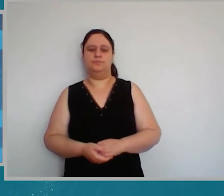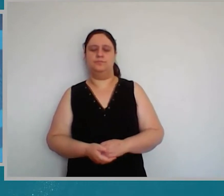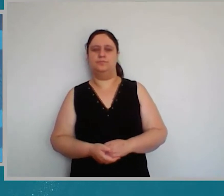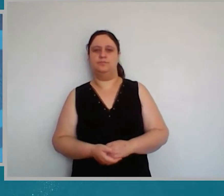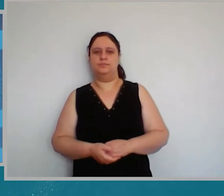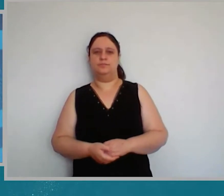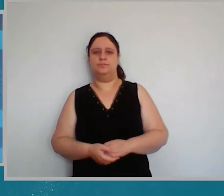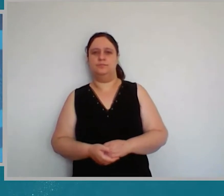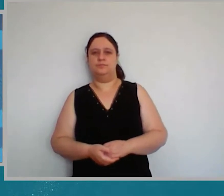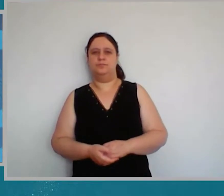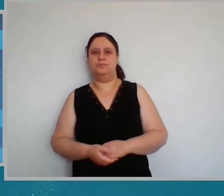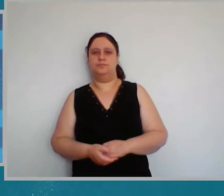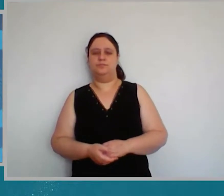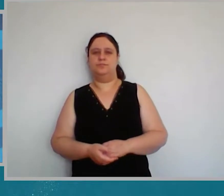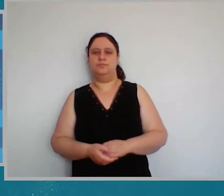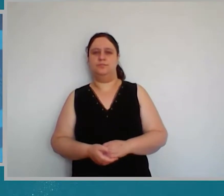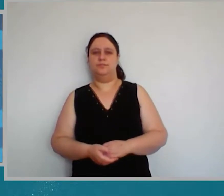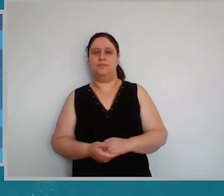Partindo Jesus dali,